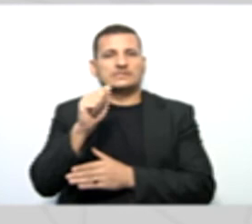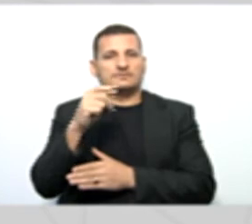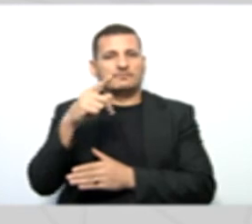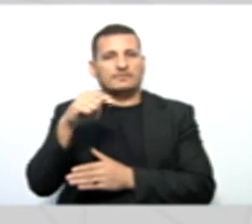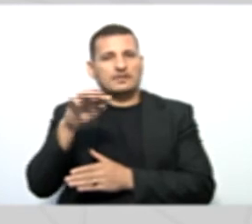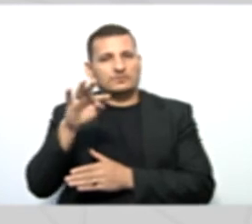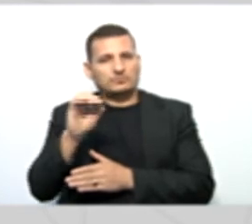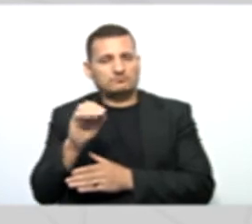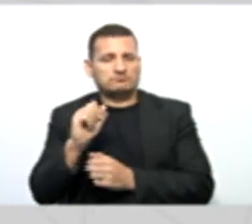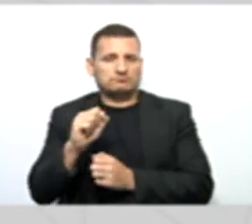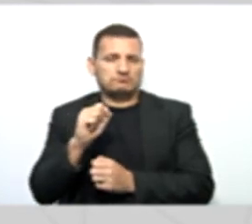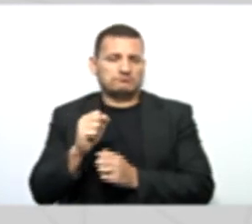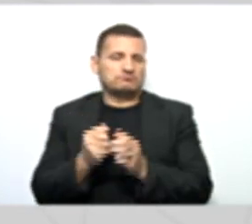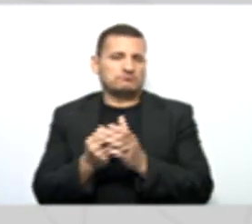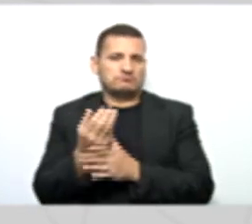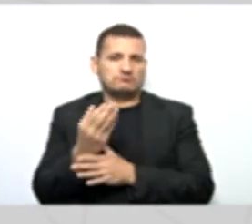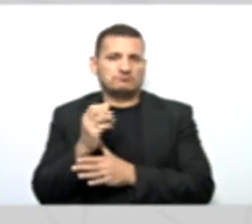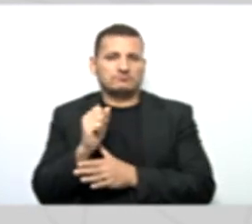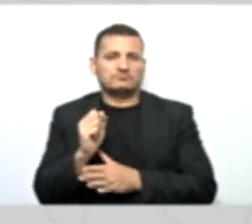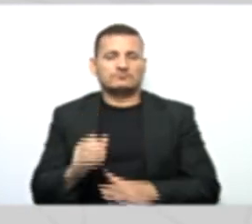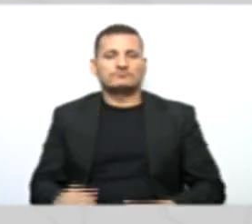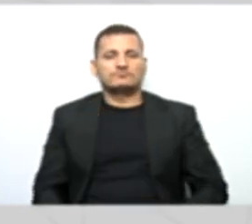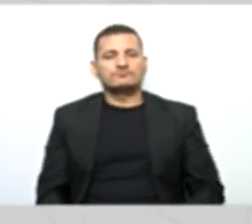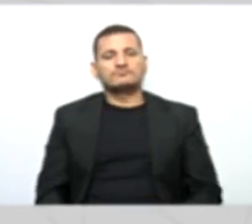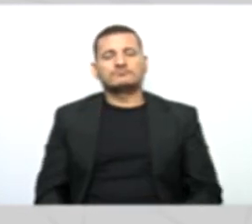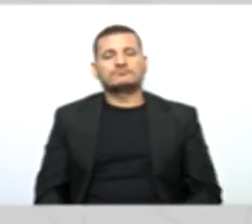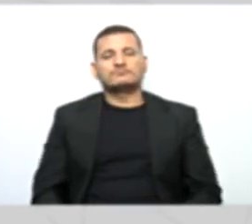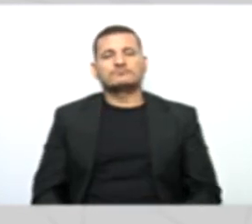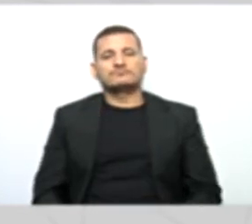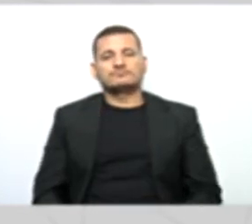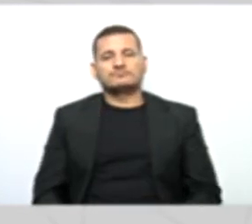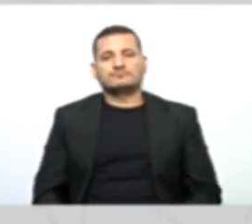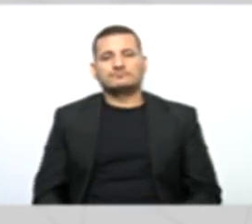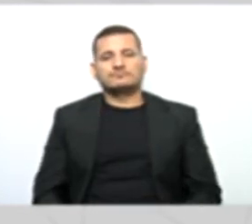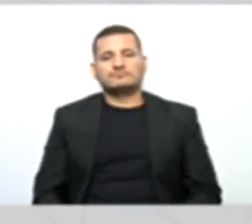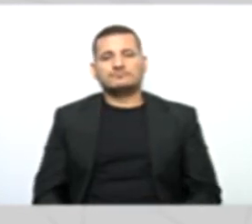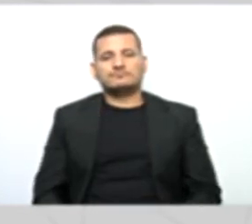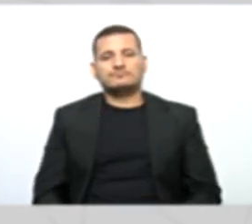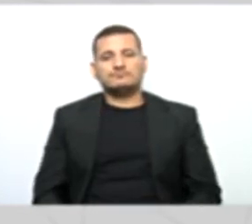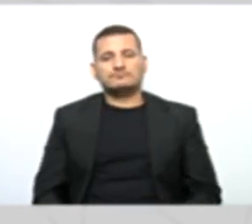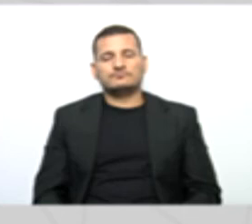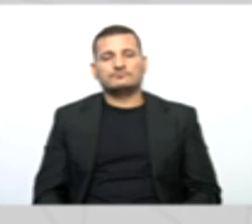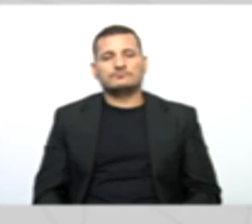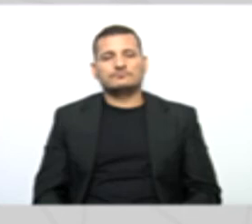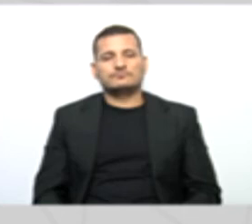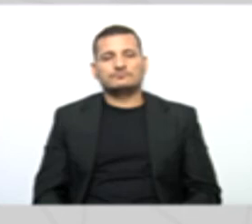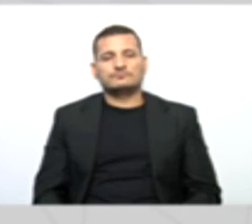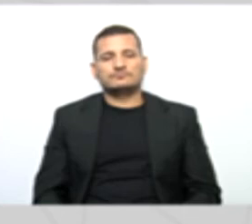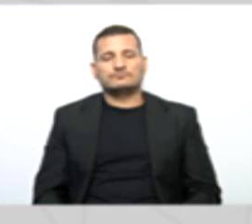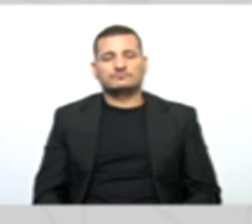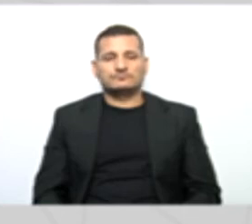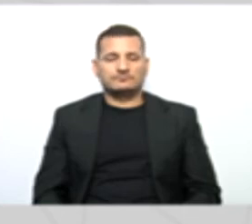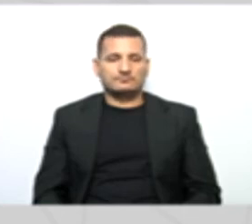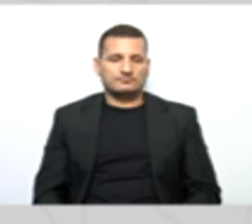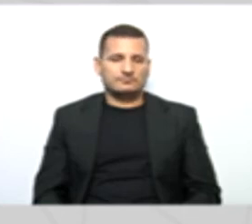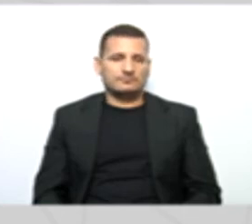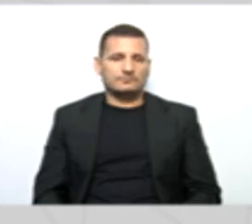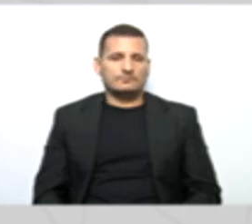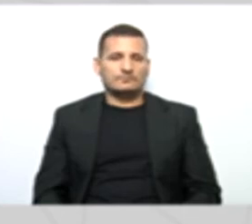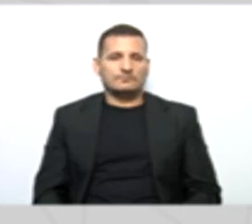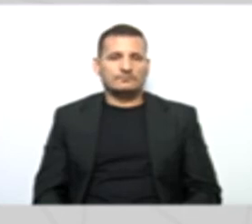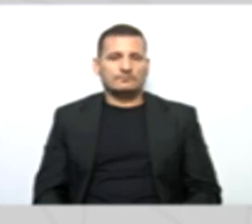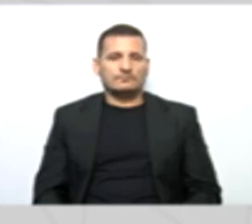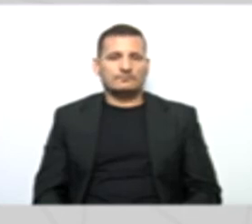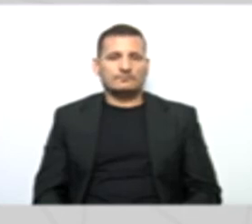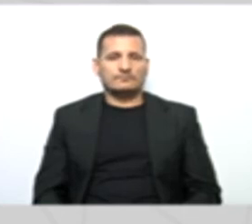à vontade. Vou criar aqui para facilitar. Vamos colocar aqui dentro do método